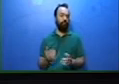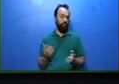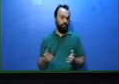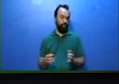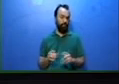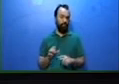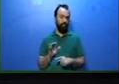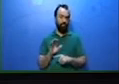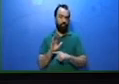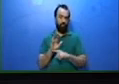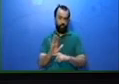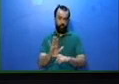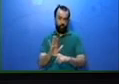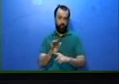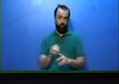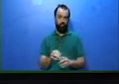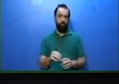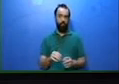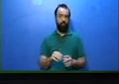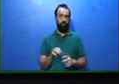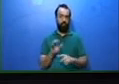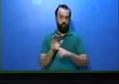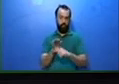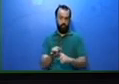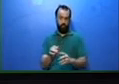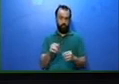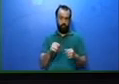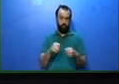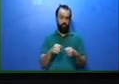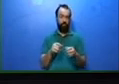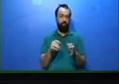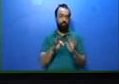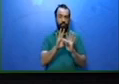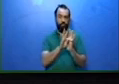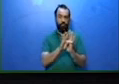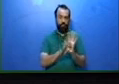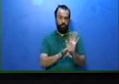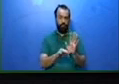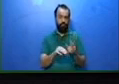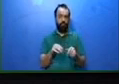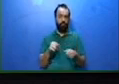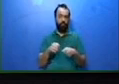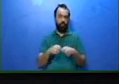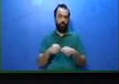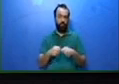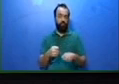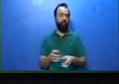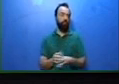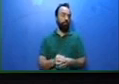Permite maior capacidade de criar textos, porque desenvolve a criatividade.